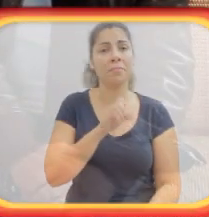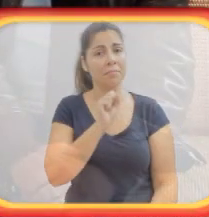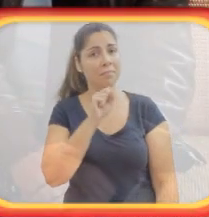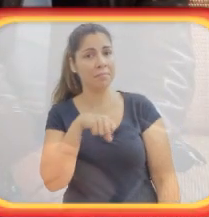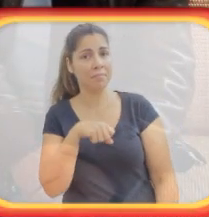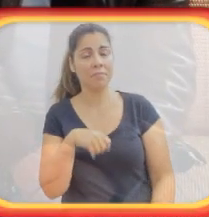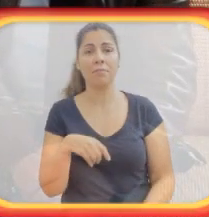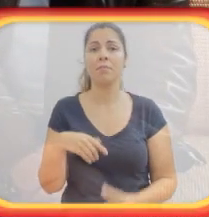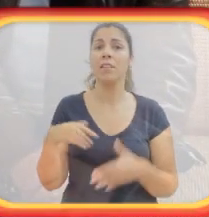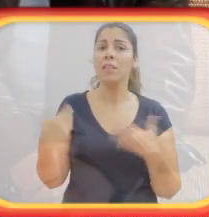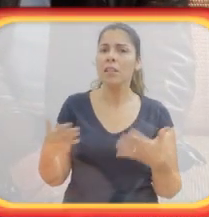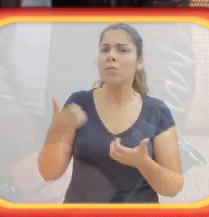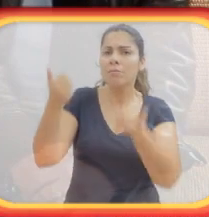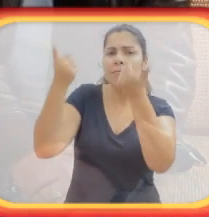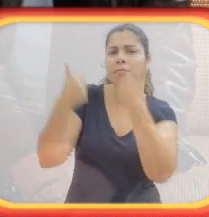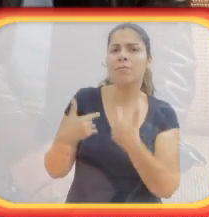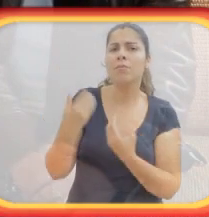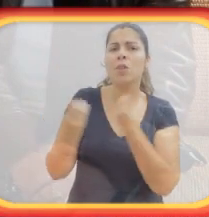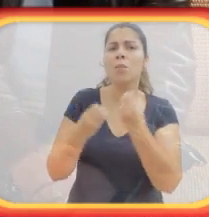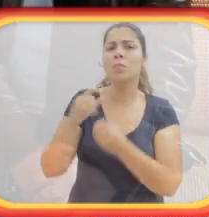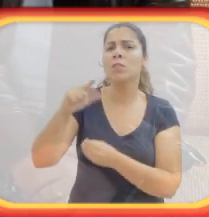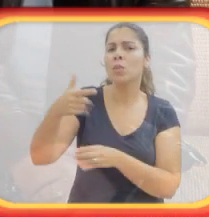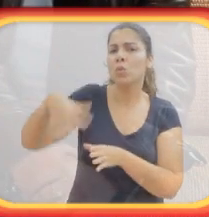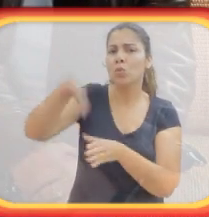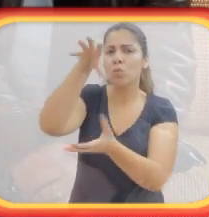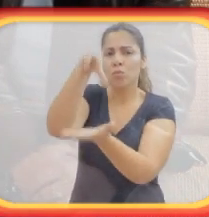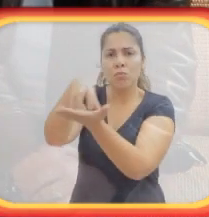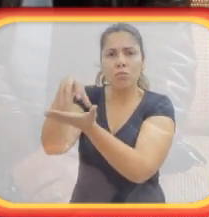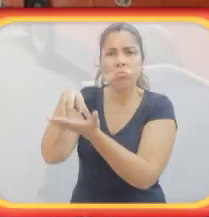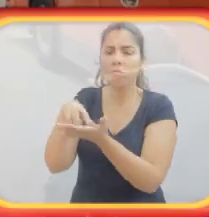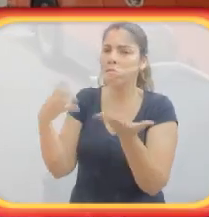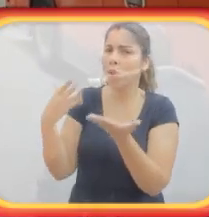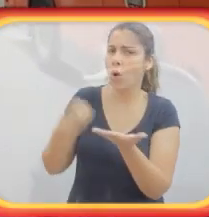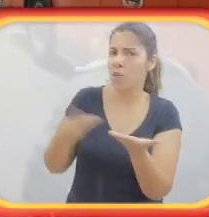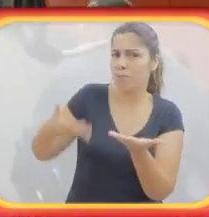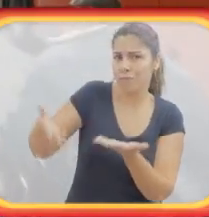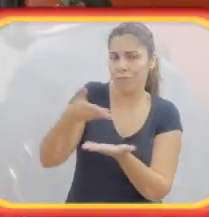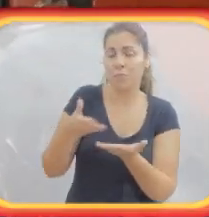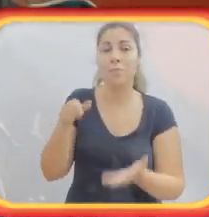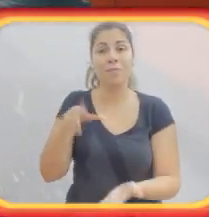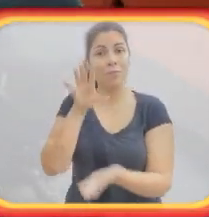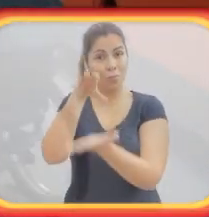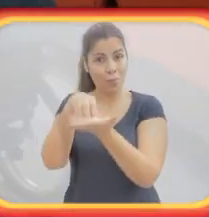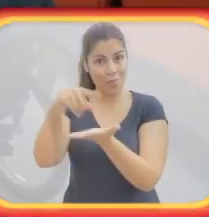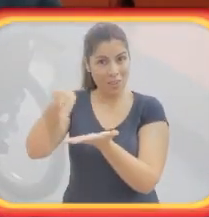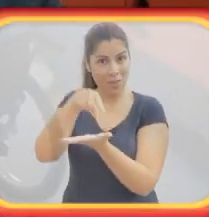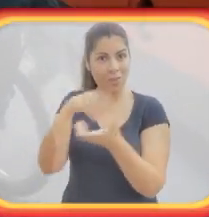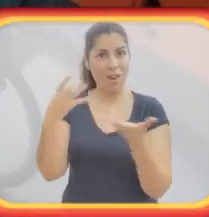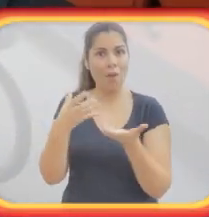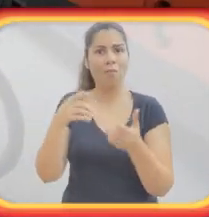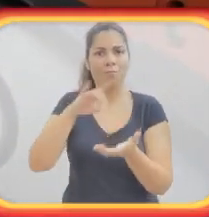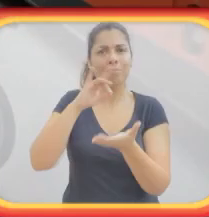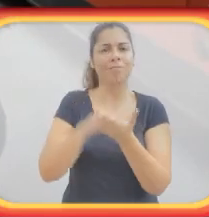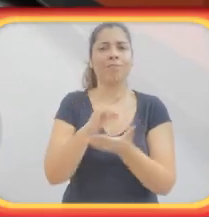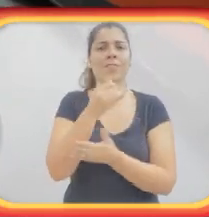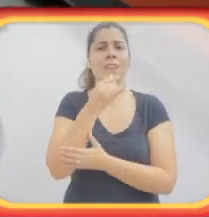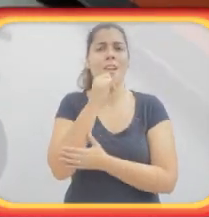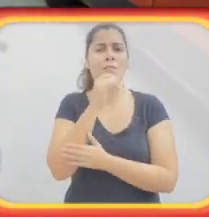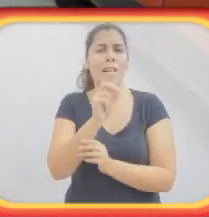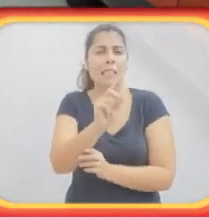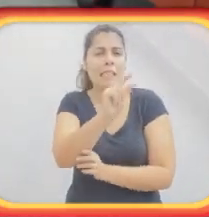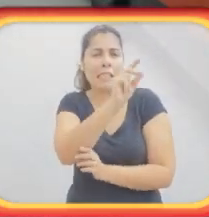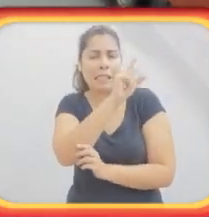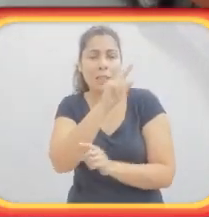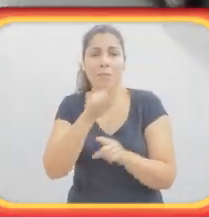dia. Sim. E então, falam agora um pouco sobre esse segundo núcleo aqui. Pronto, este segundo núcleo é onde estão